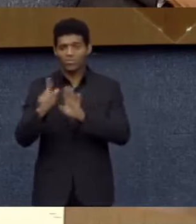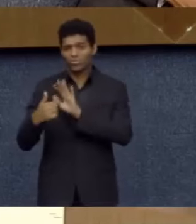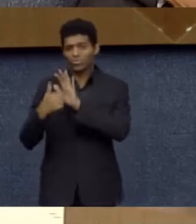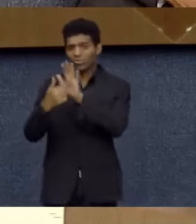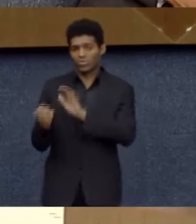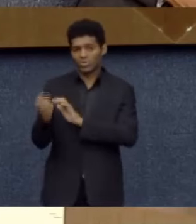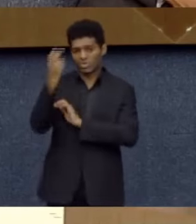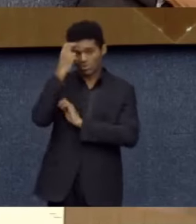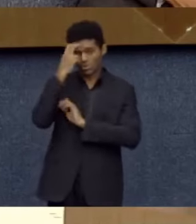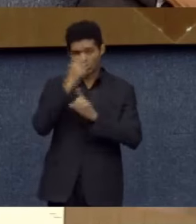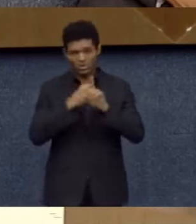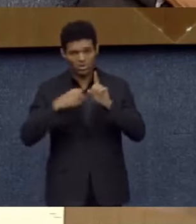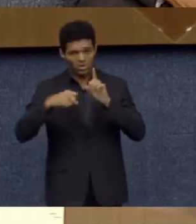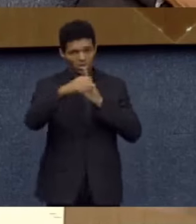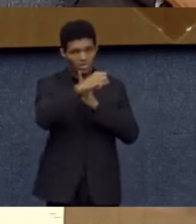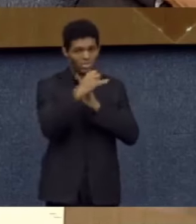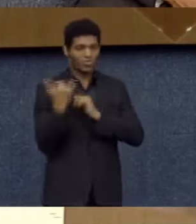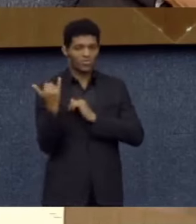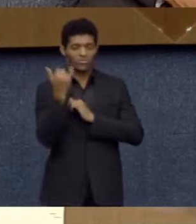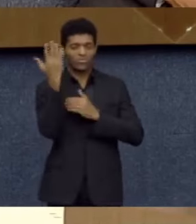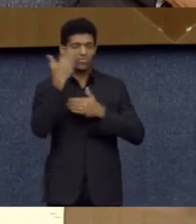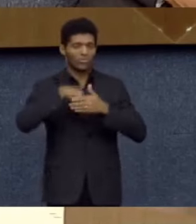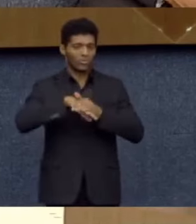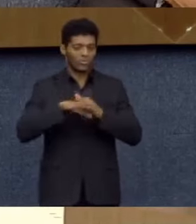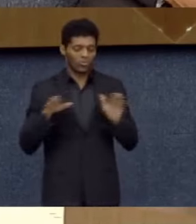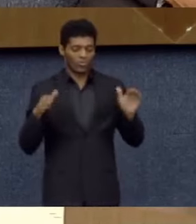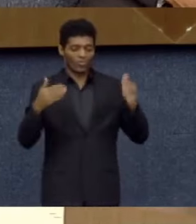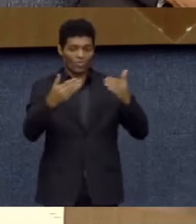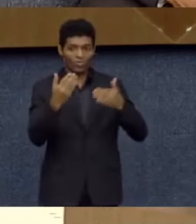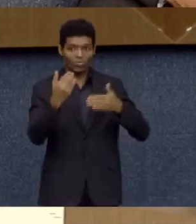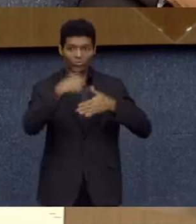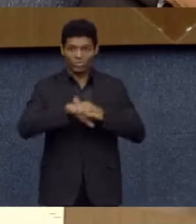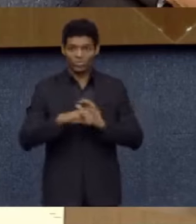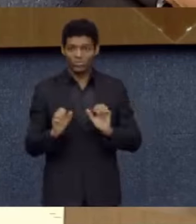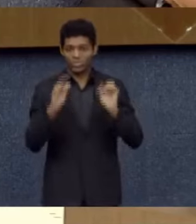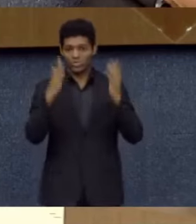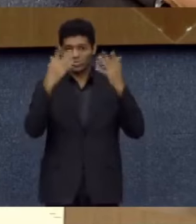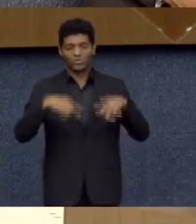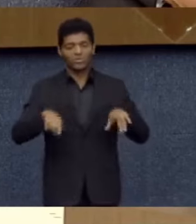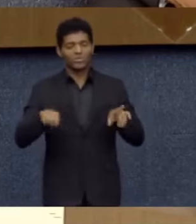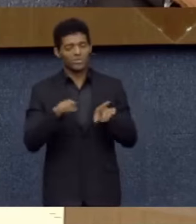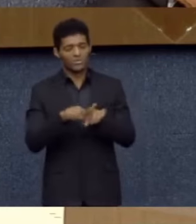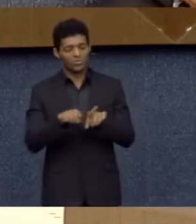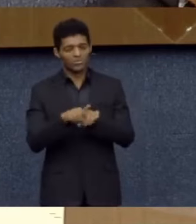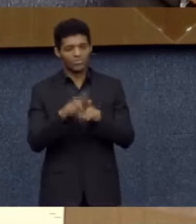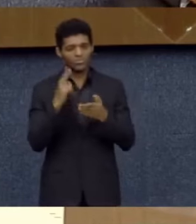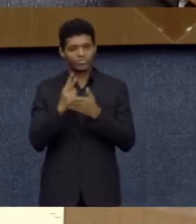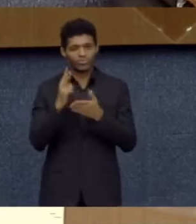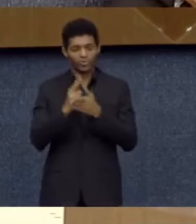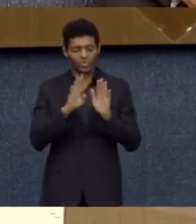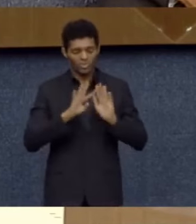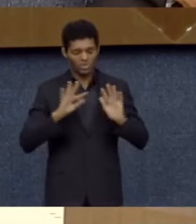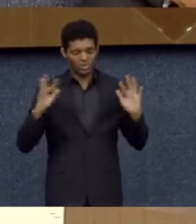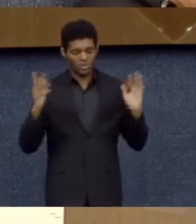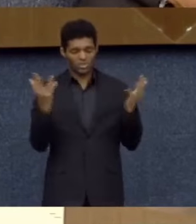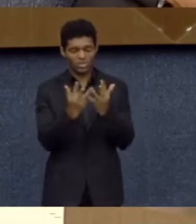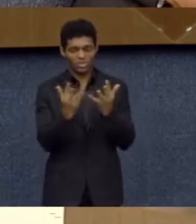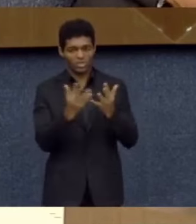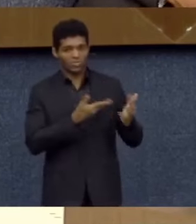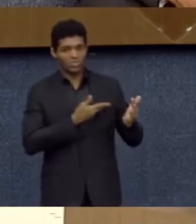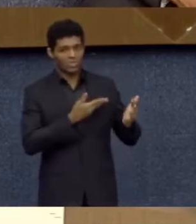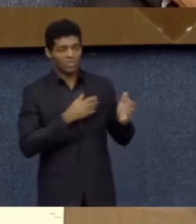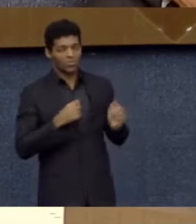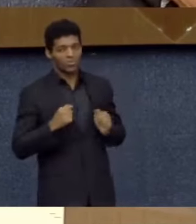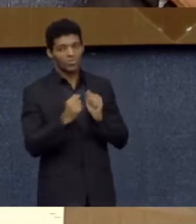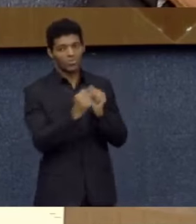socialização pontos altos dos seus eventos. Está sempre cercada por grandes amigos e parceiros e sempre disposta